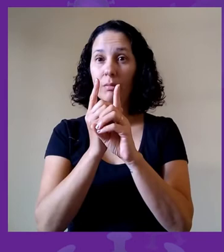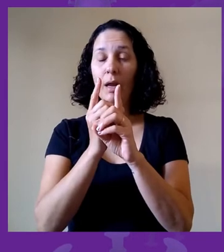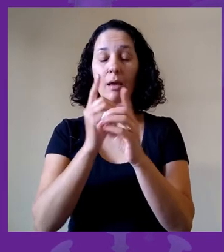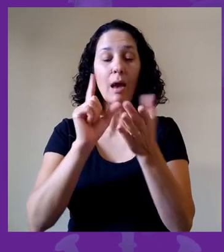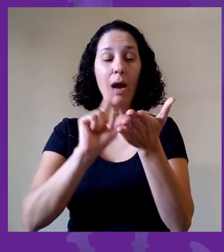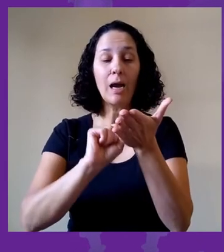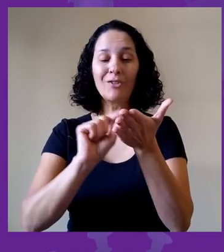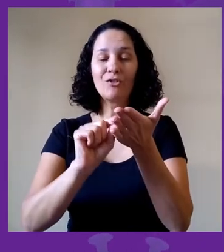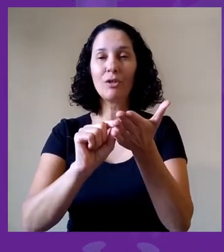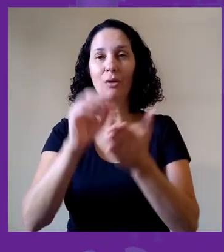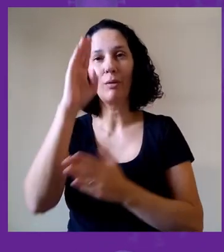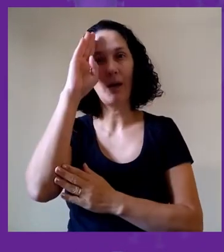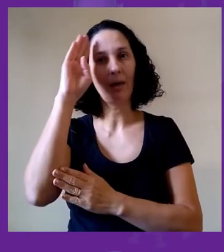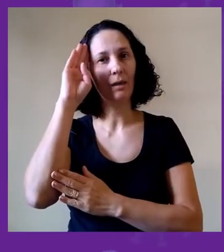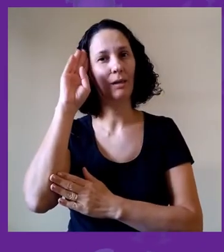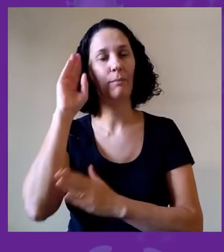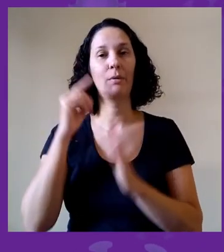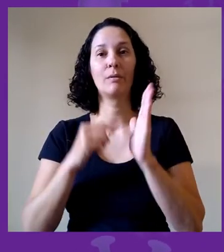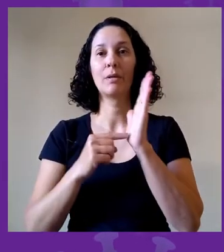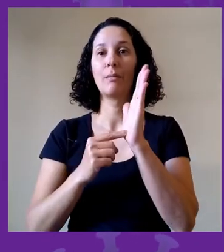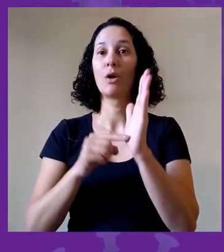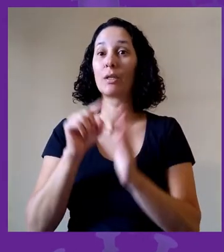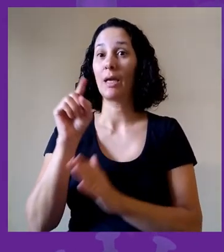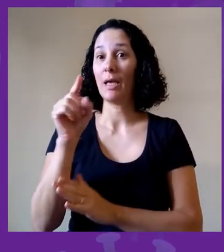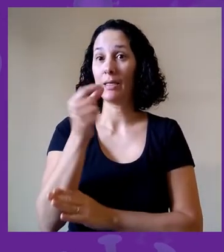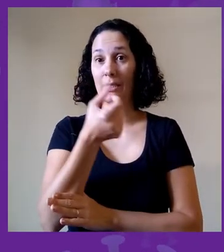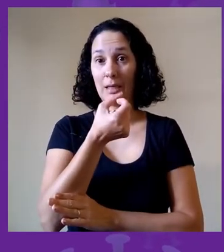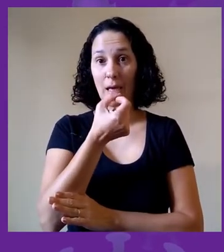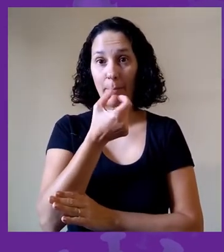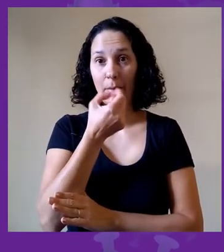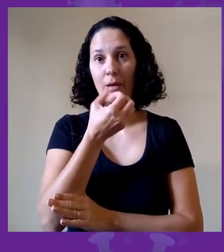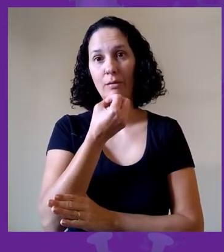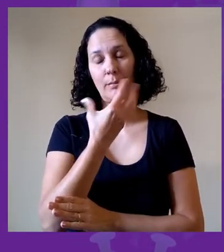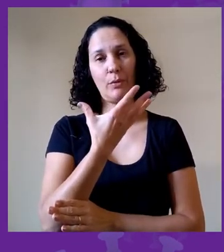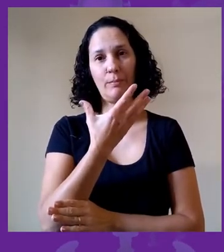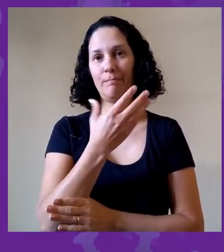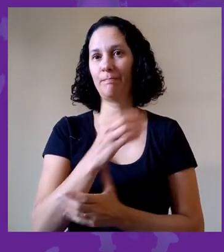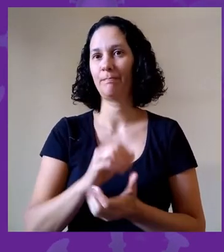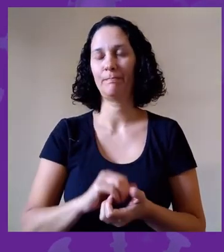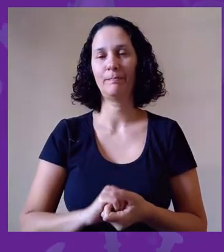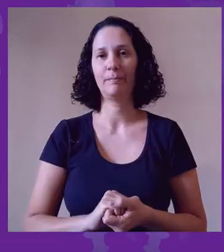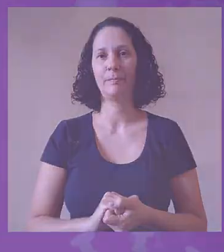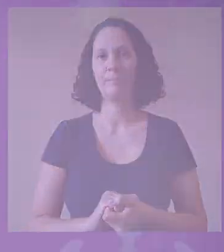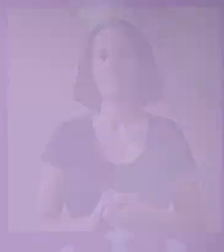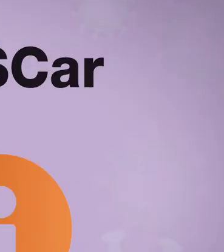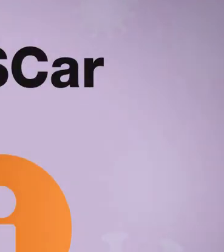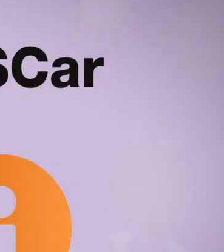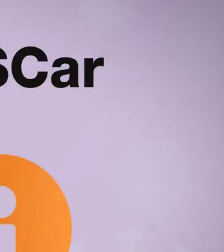tipo de publicação científica que dê respaldo a esse tipo de indicação, não.